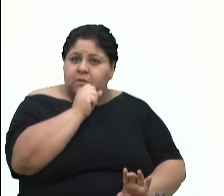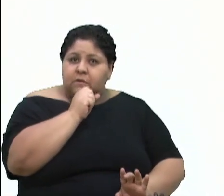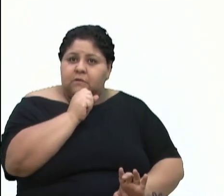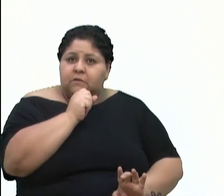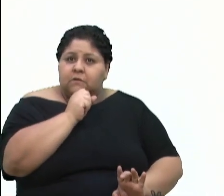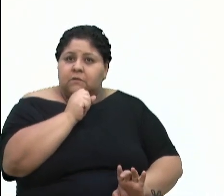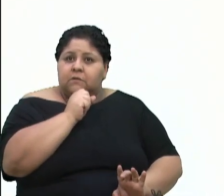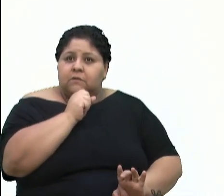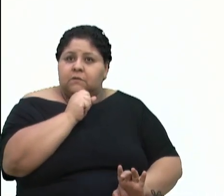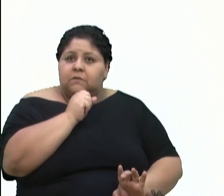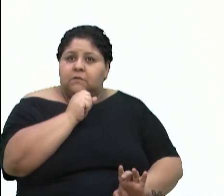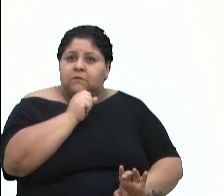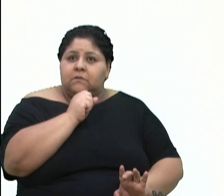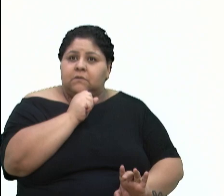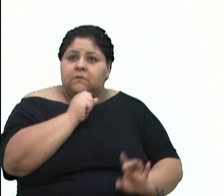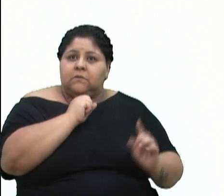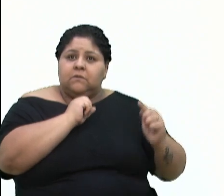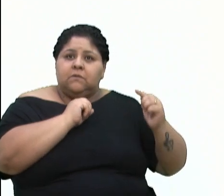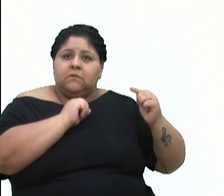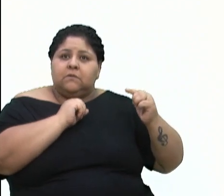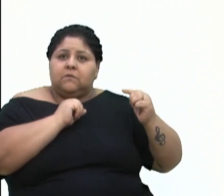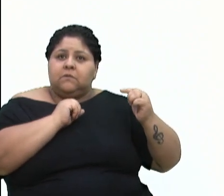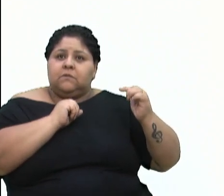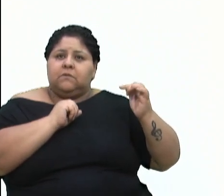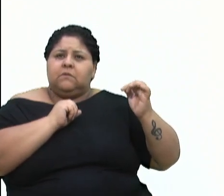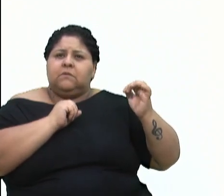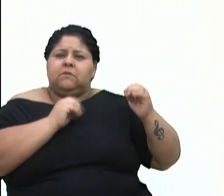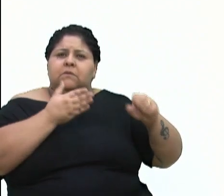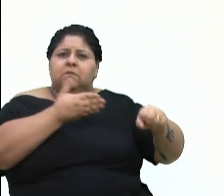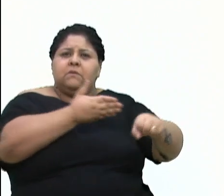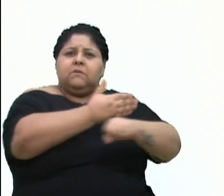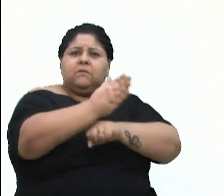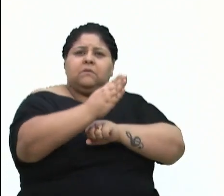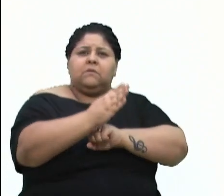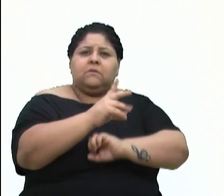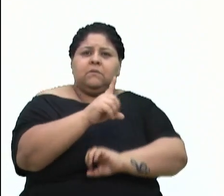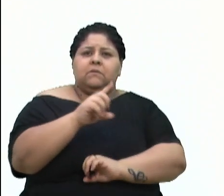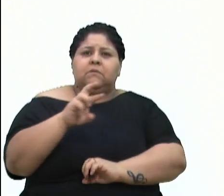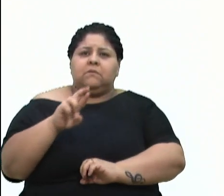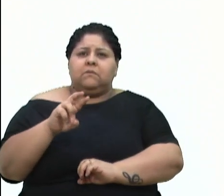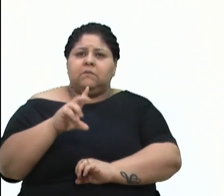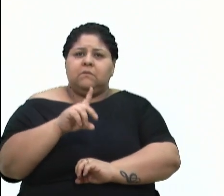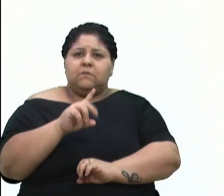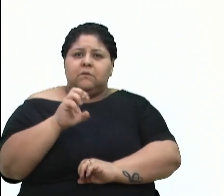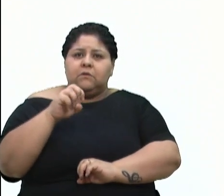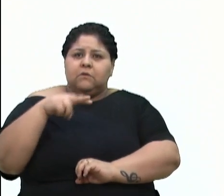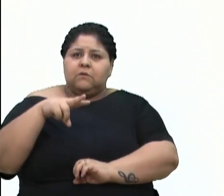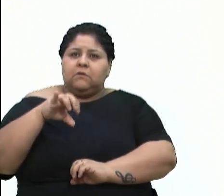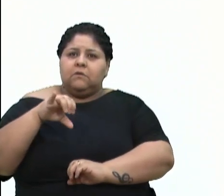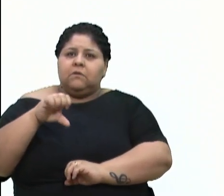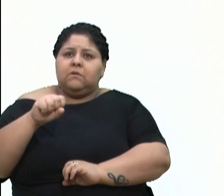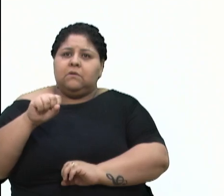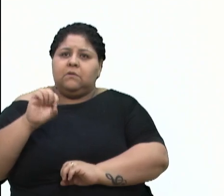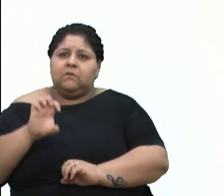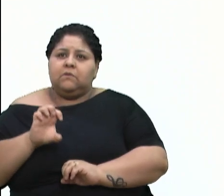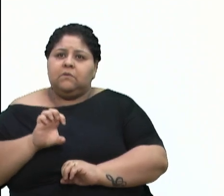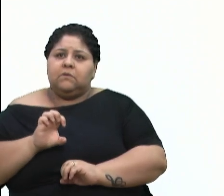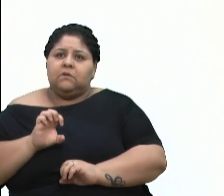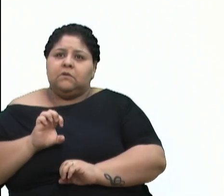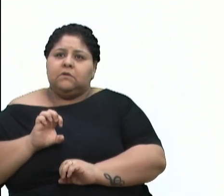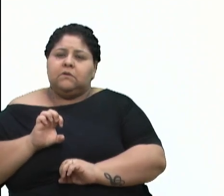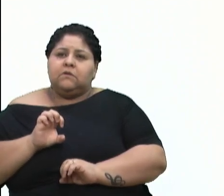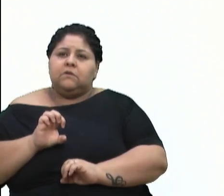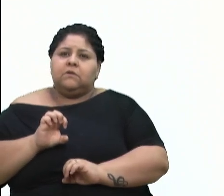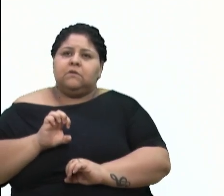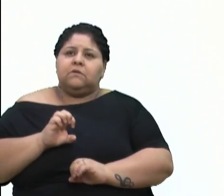combate ao trabalho infantil. Terá a participação da doutora Denise Brambila. A Denise Brambila, ela é